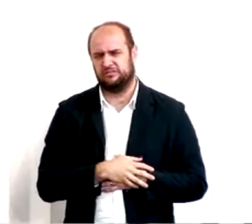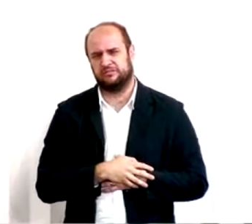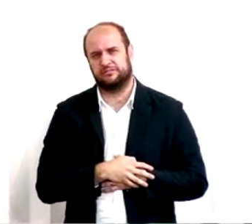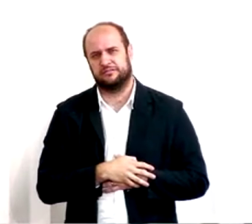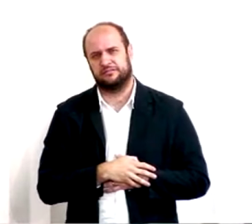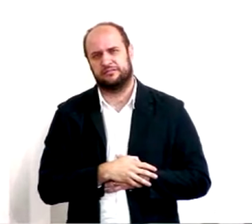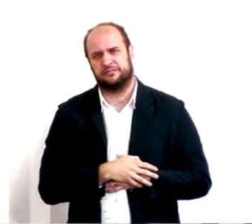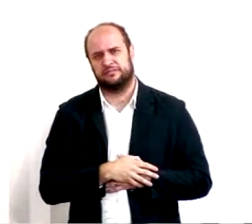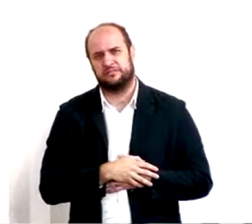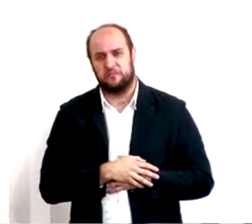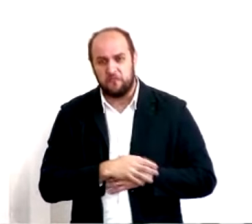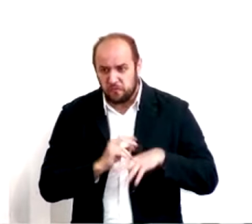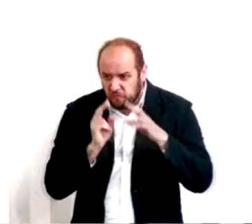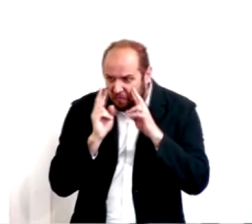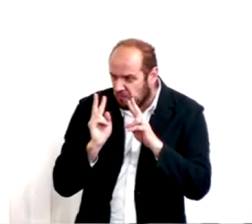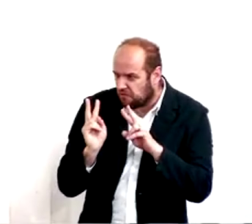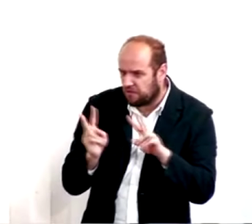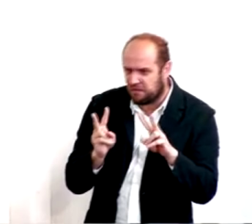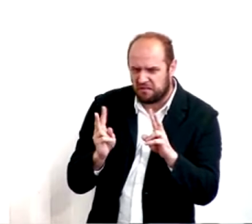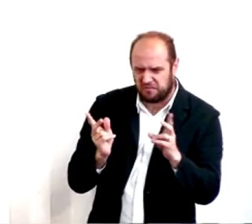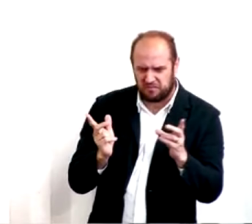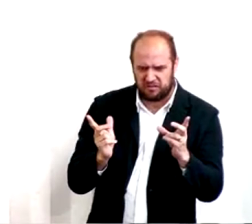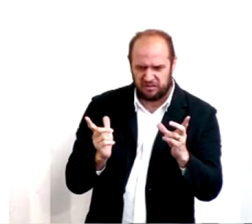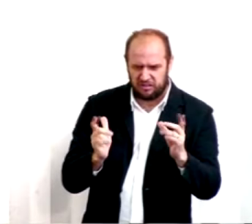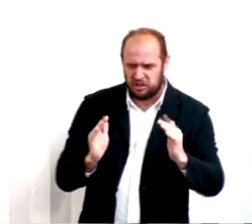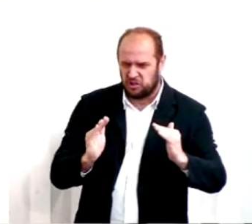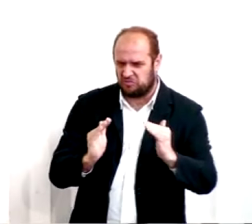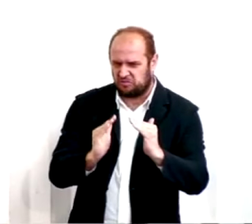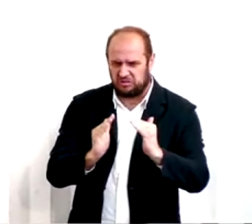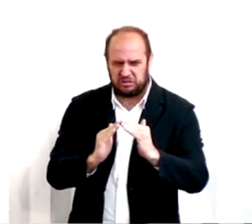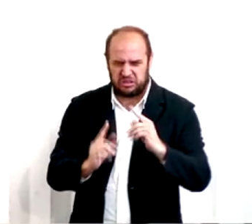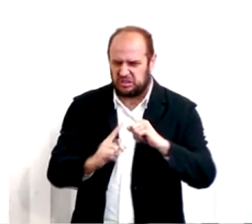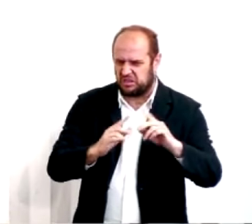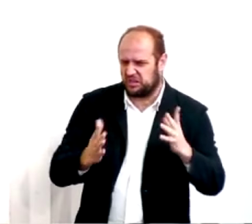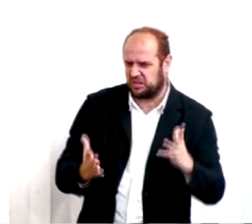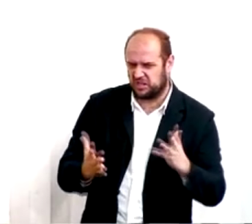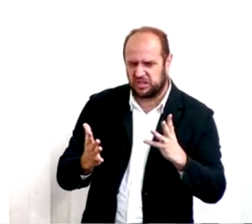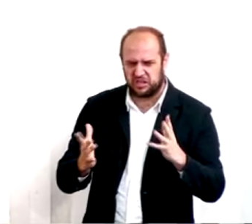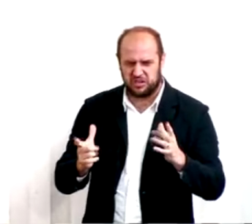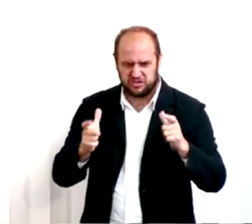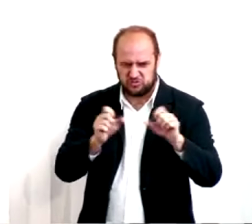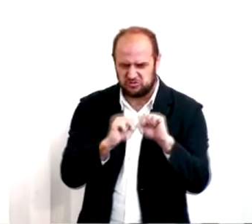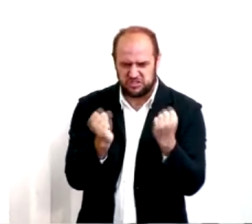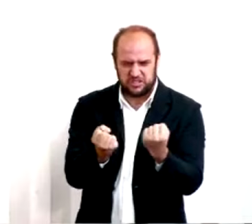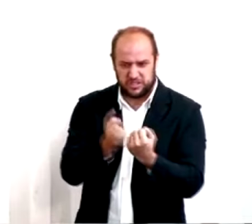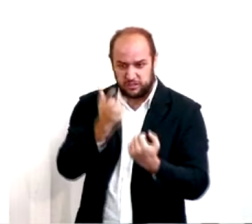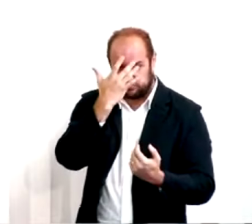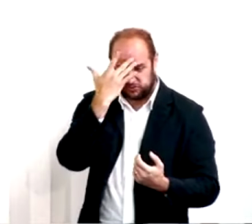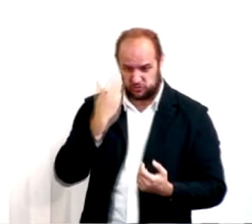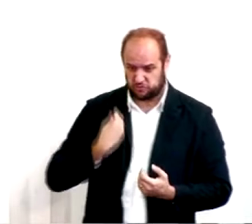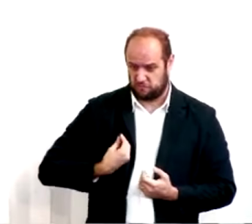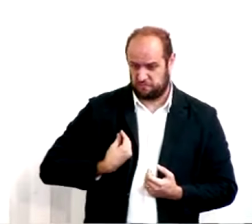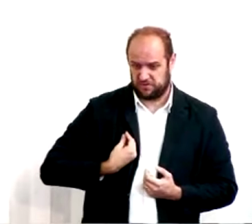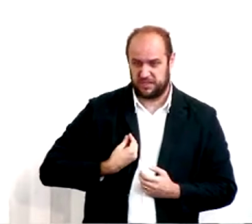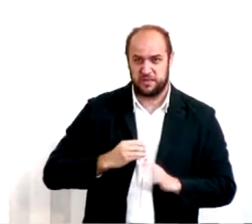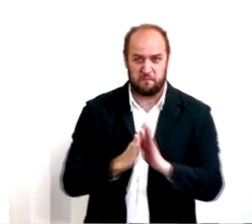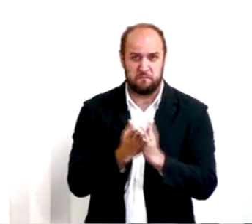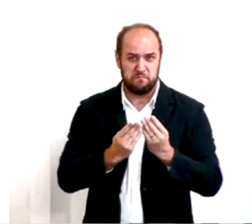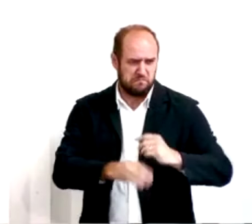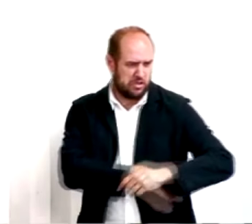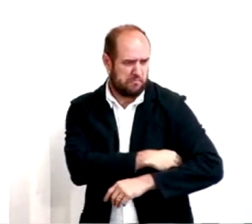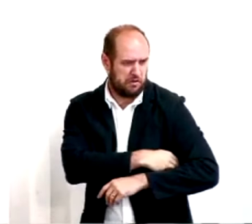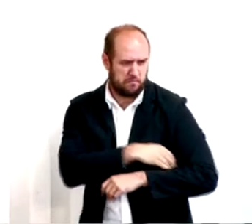E olhávamos para aquelas instituições denominações pessoas que saíram de casas com a sua Bíblia embaixo do